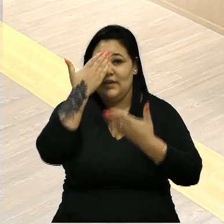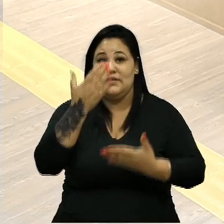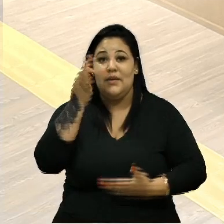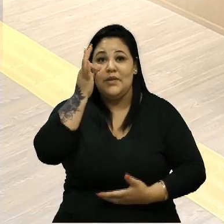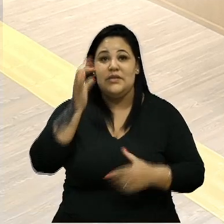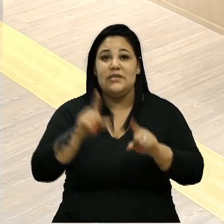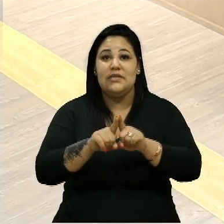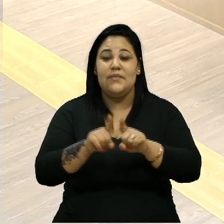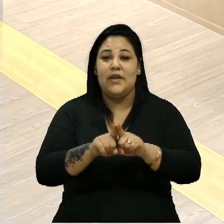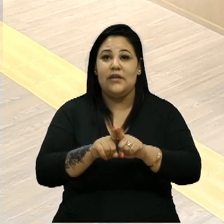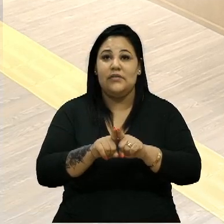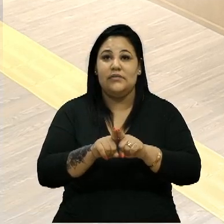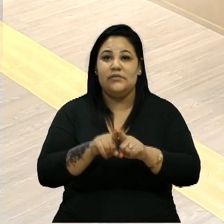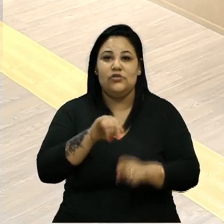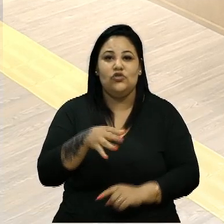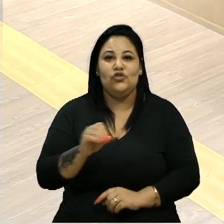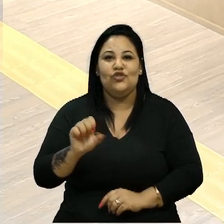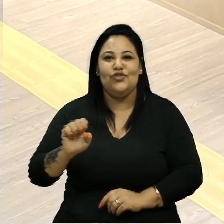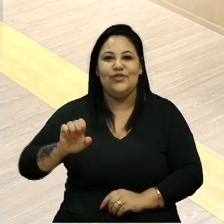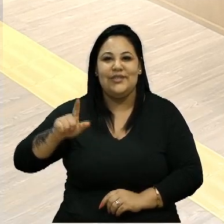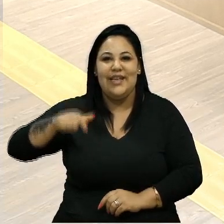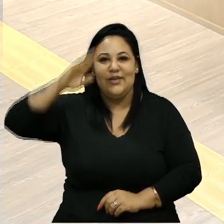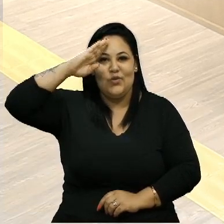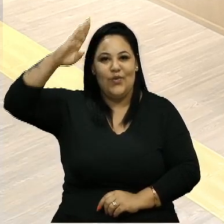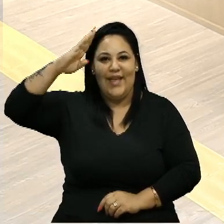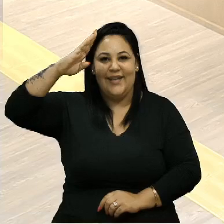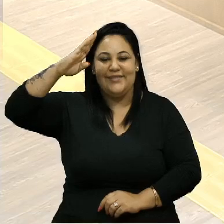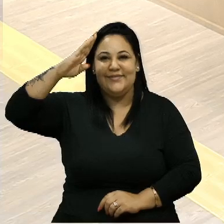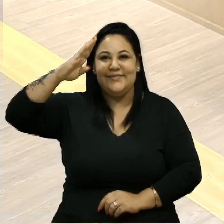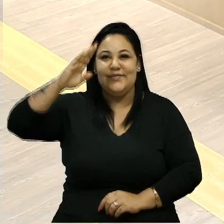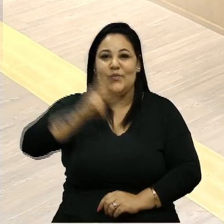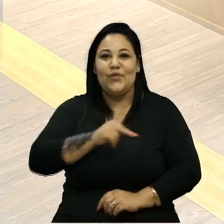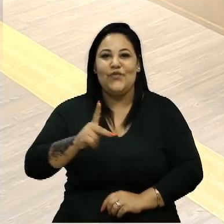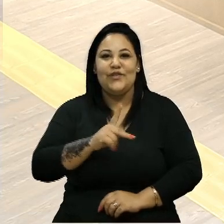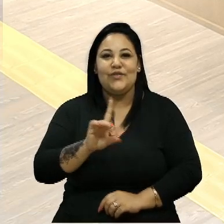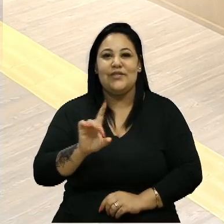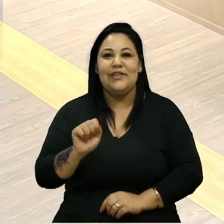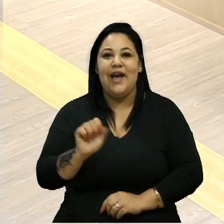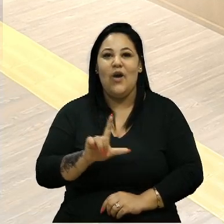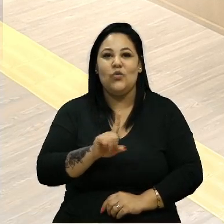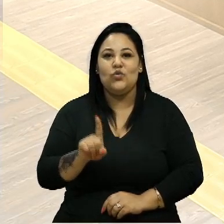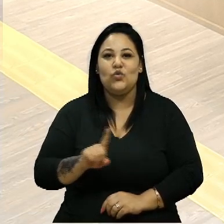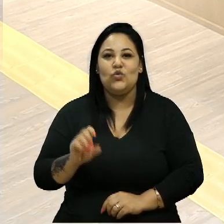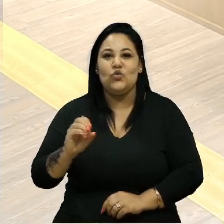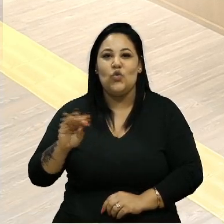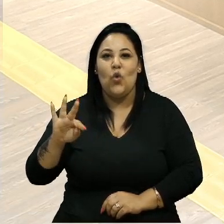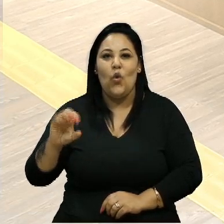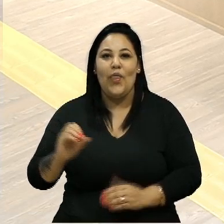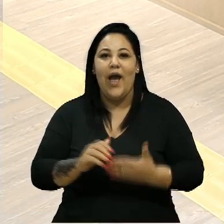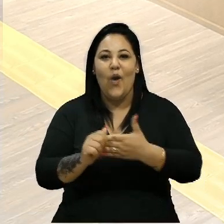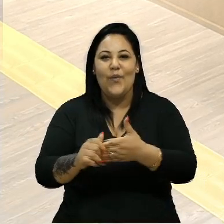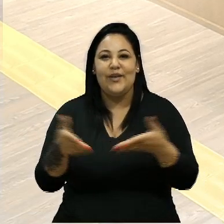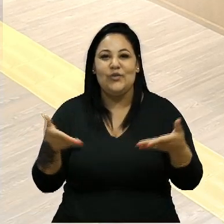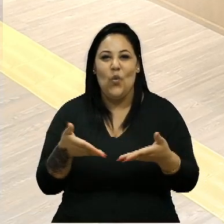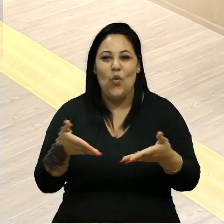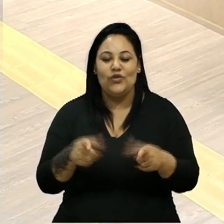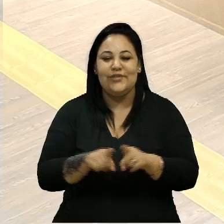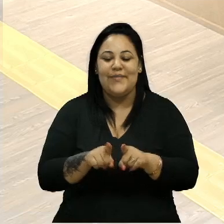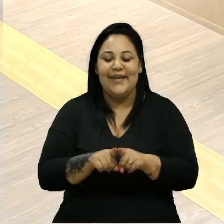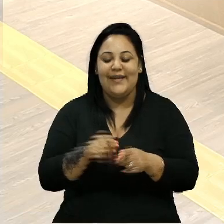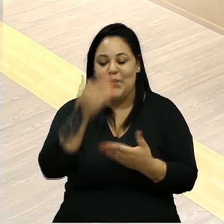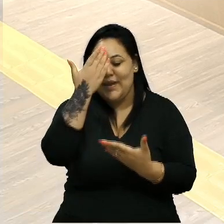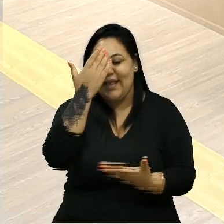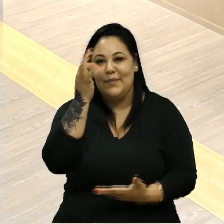presença do José Altair, do Soldado Cruz, do professor Dalzotto, que estão nos acompanhando aqui, nossos correligionários progressistas. Obrigado